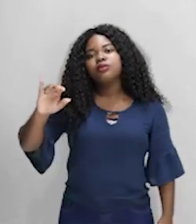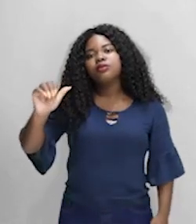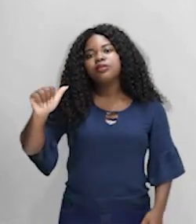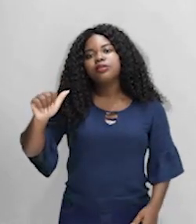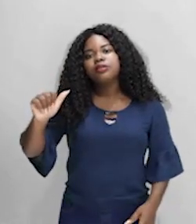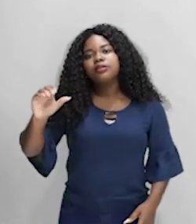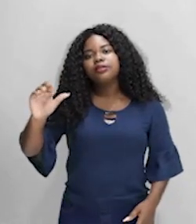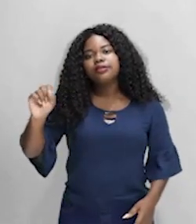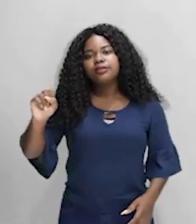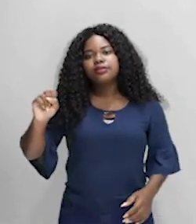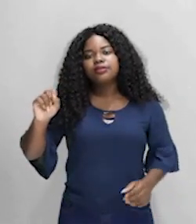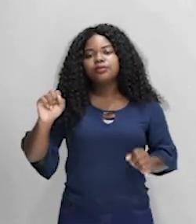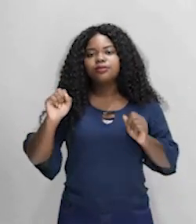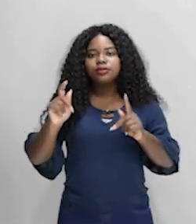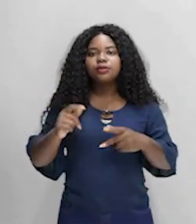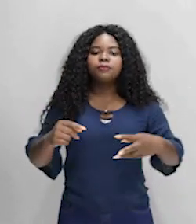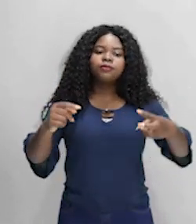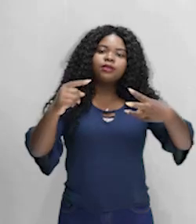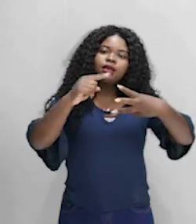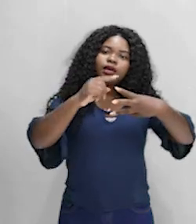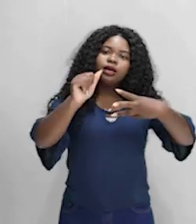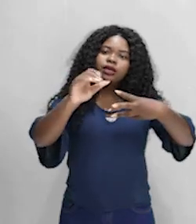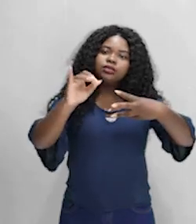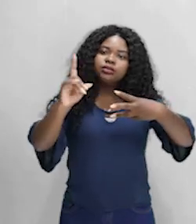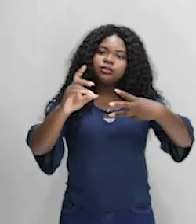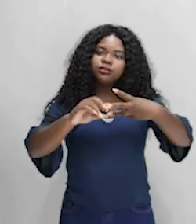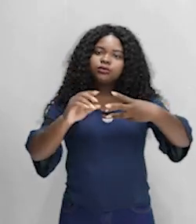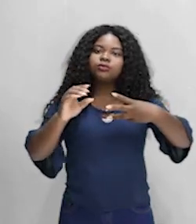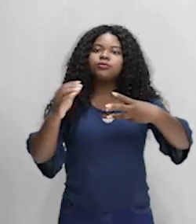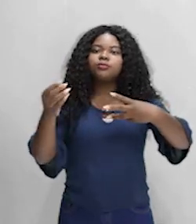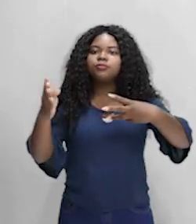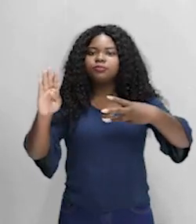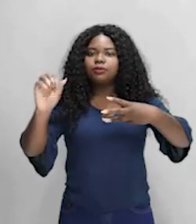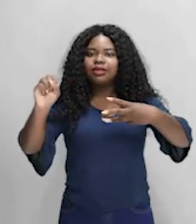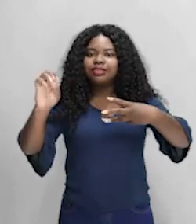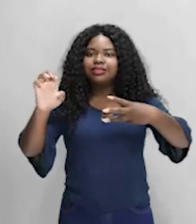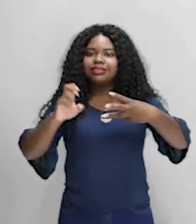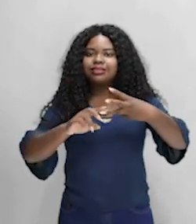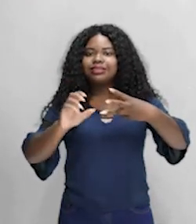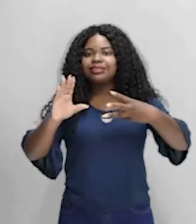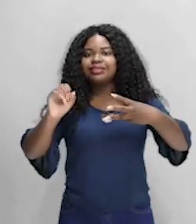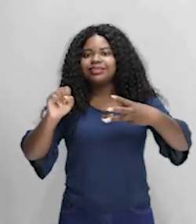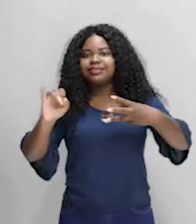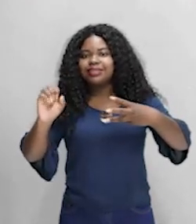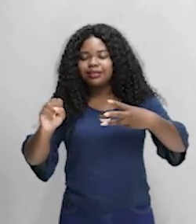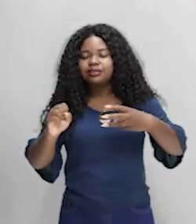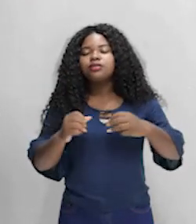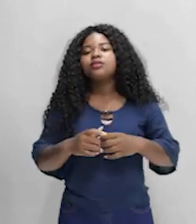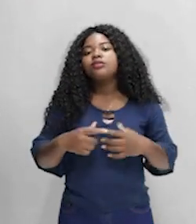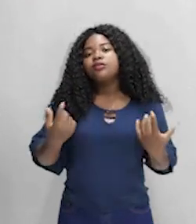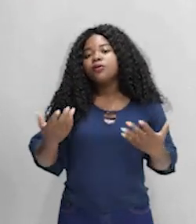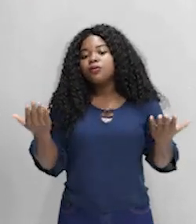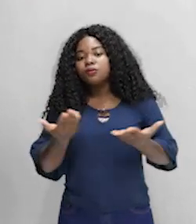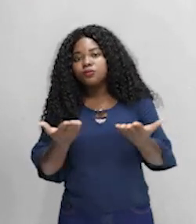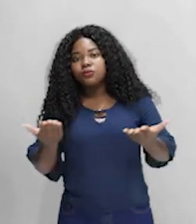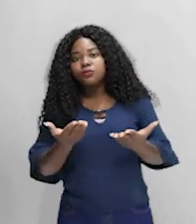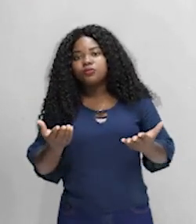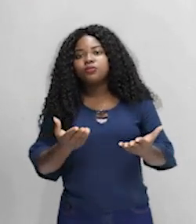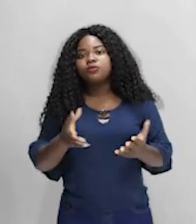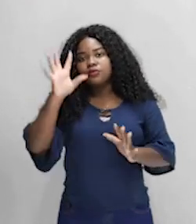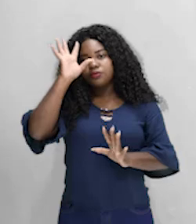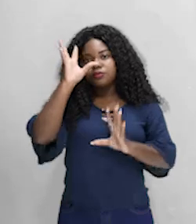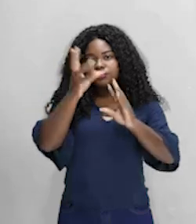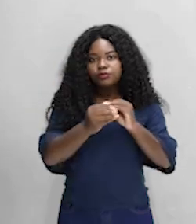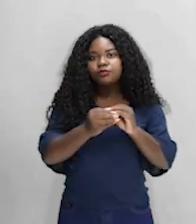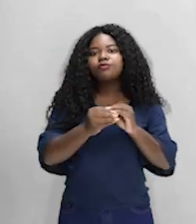ácidos, bases, sais e óxidos. Bom, a aula de hoje nós vamos abordar, vamos recordar,